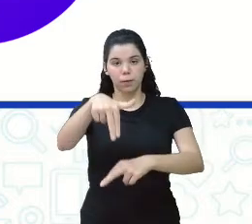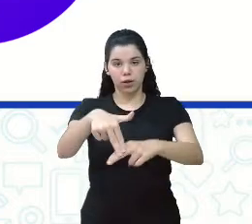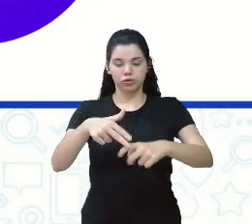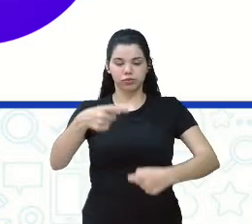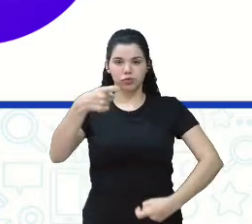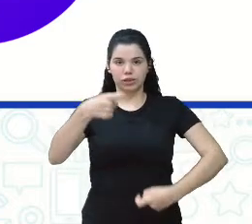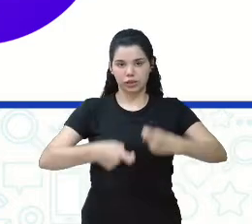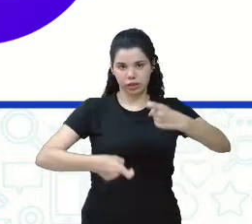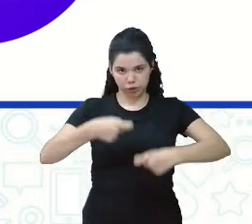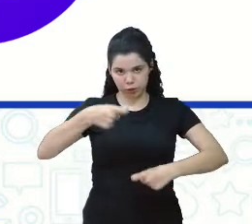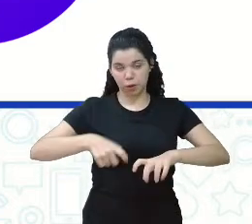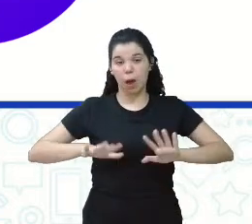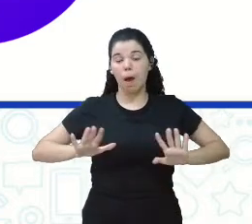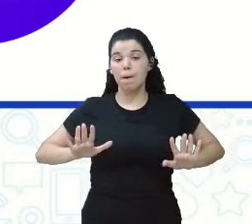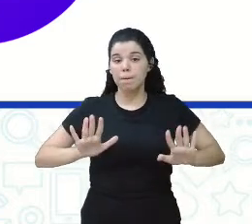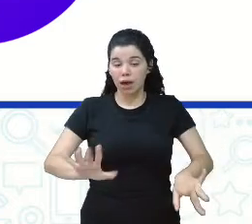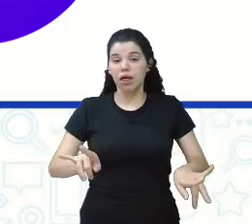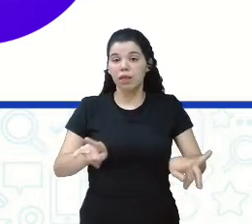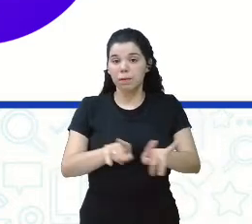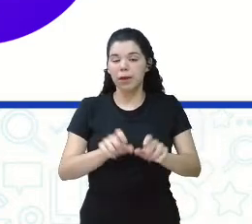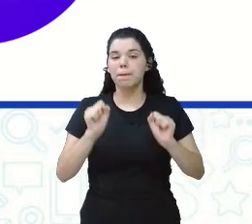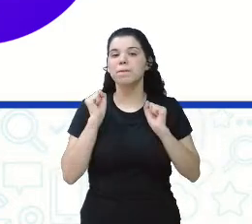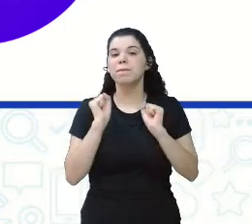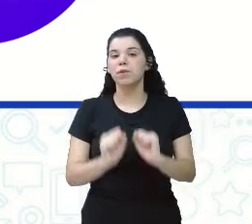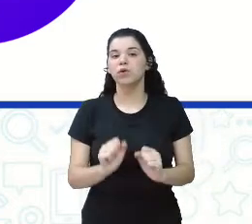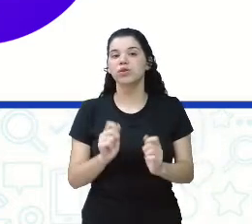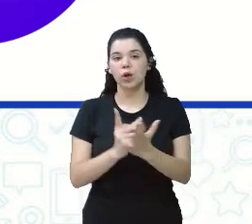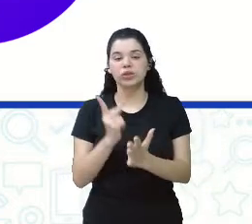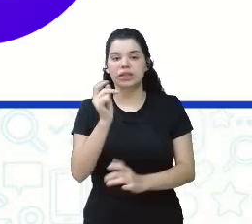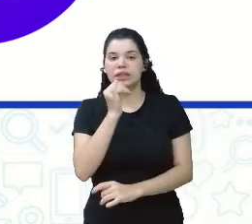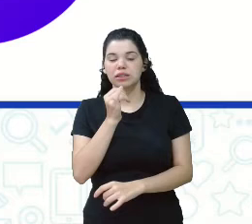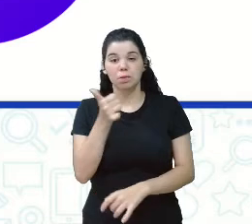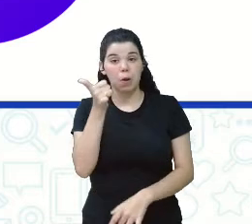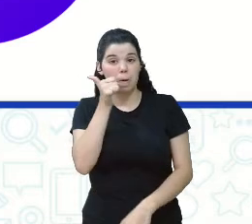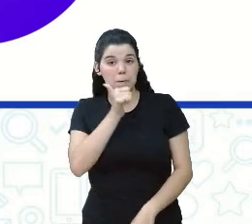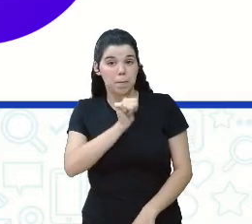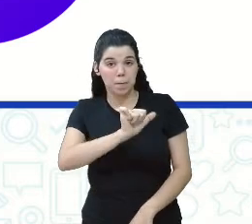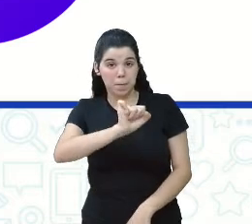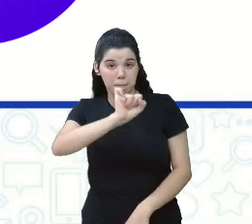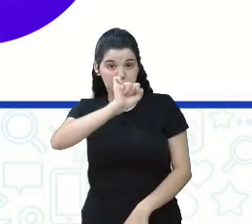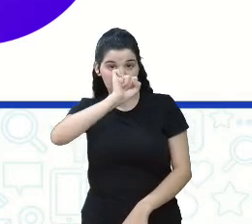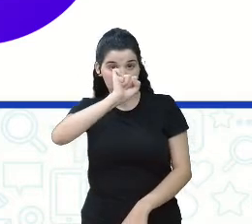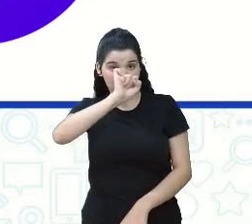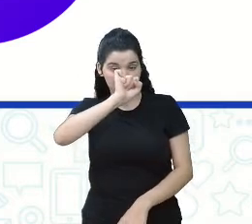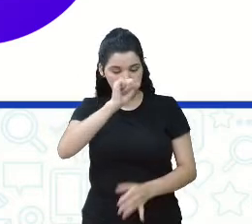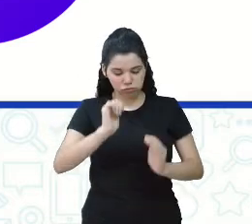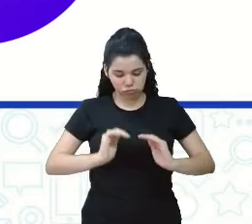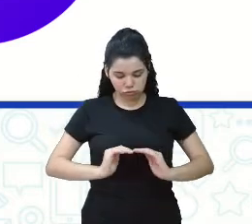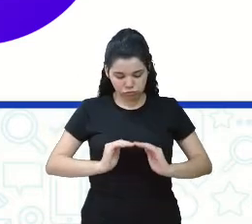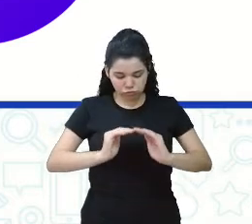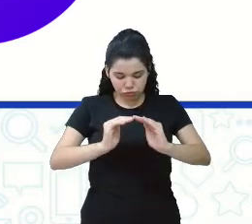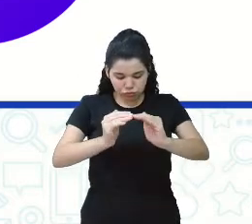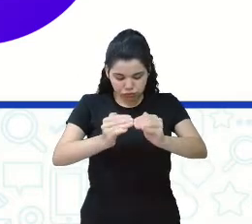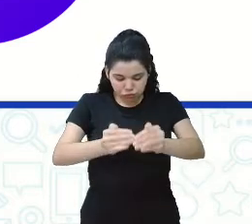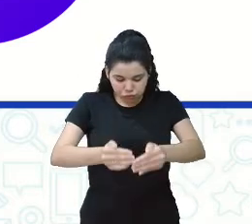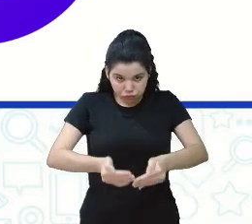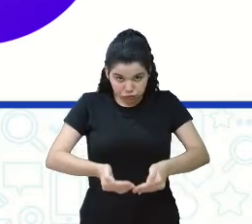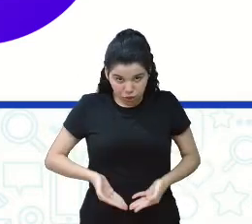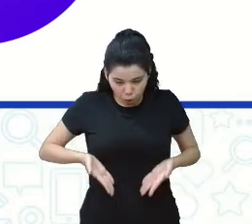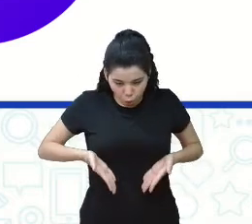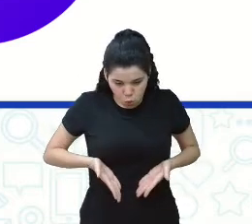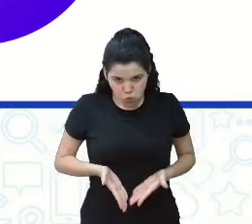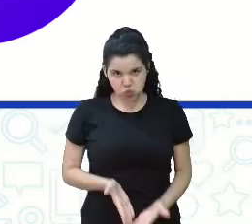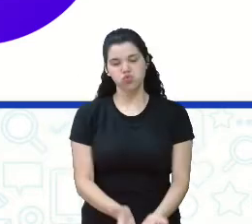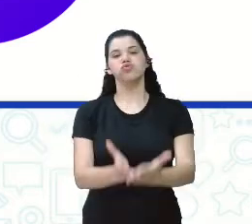sexual. Mas também ela pode ocorrer da mãe para o filho, durante a gravidez, durante o parto,